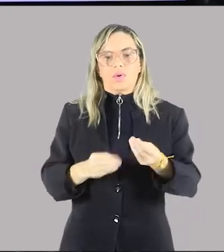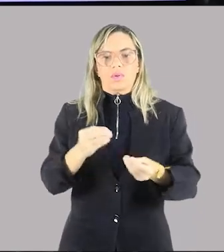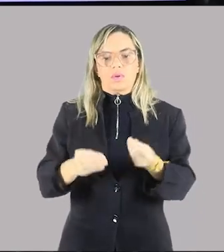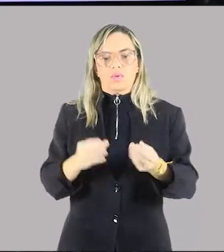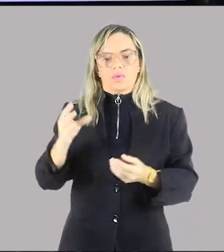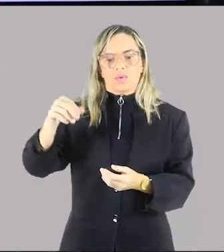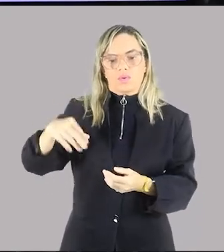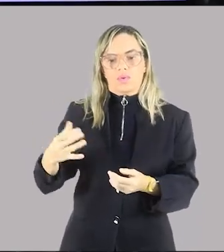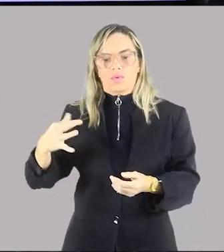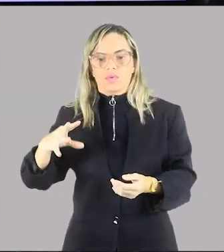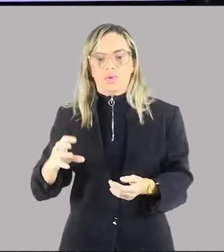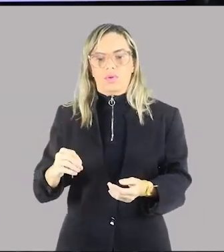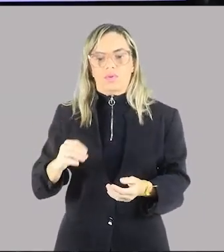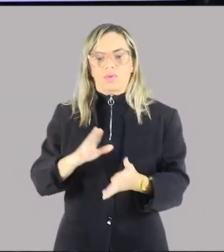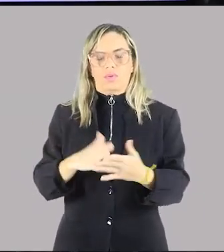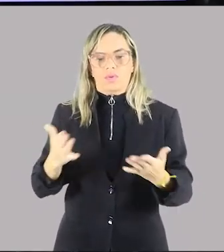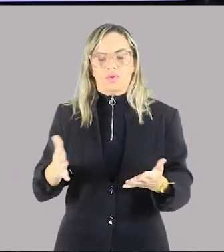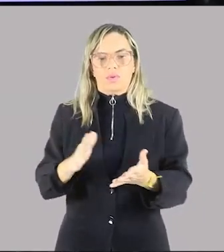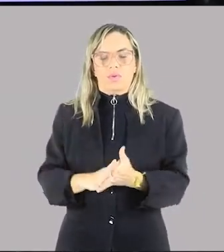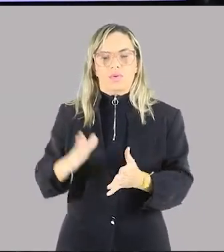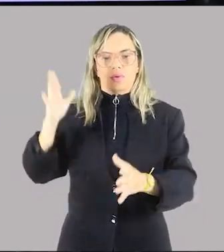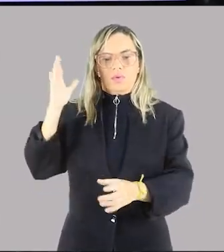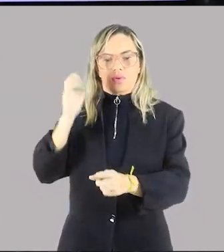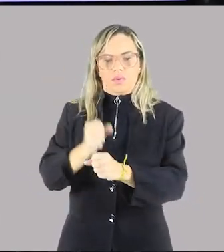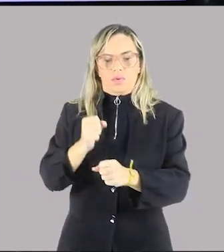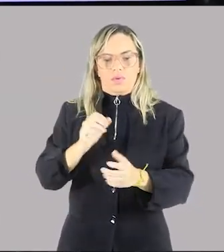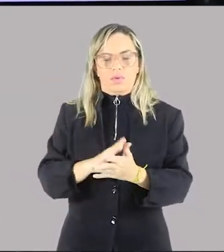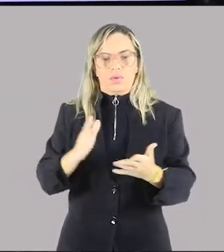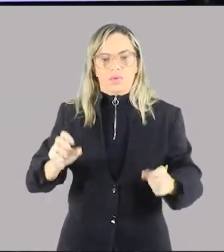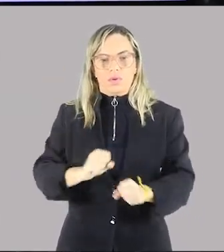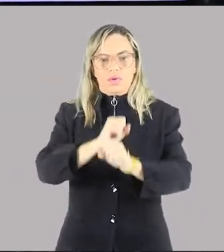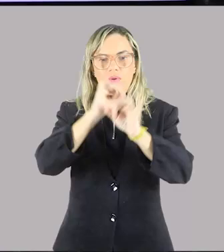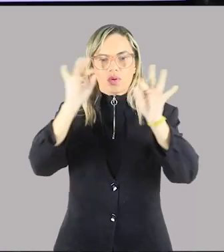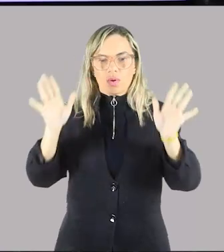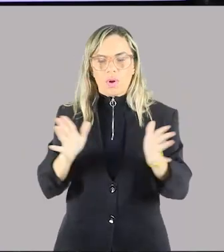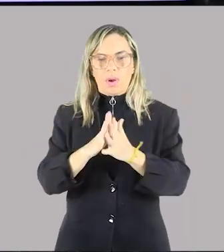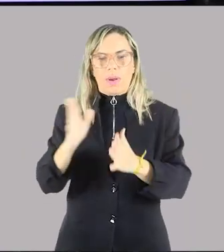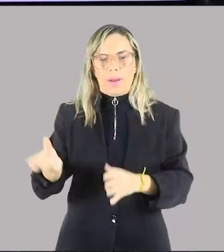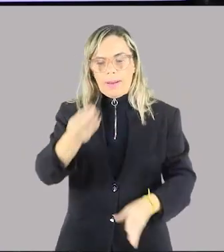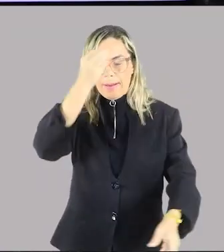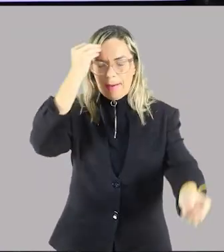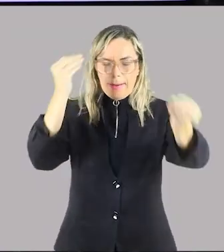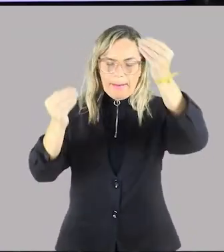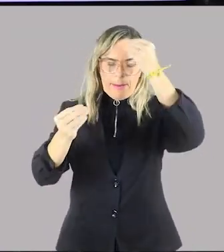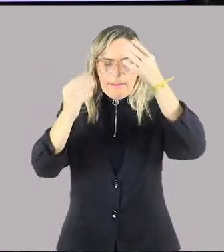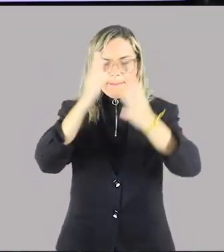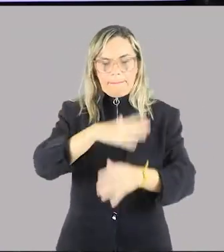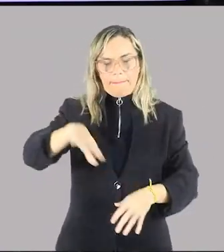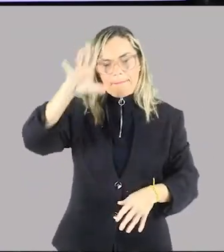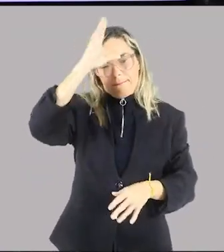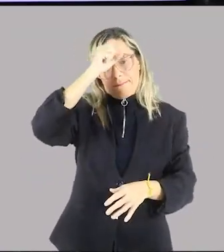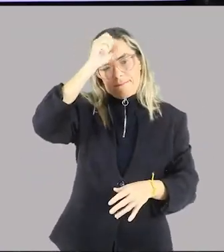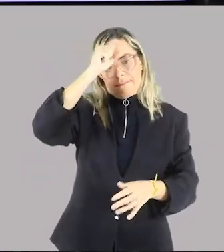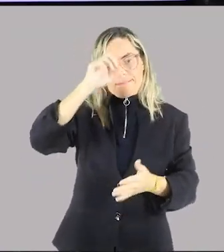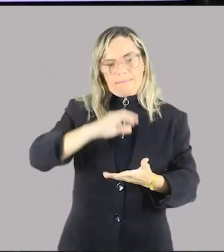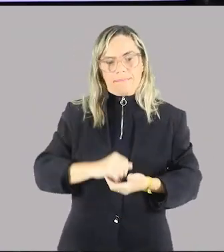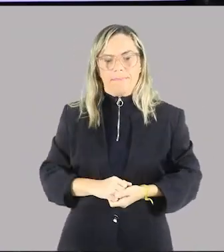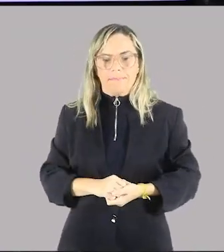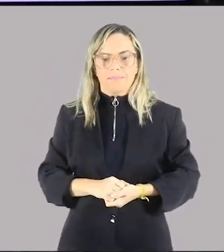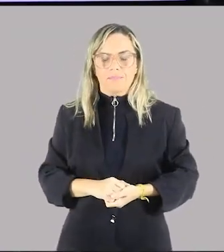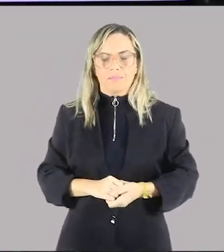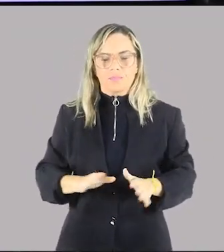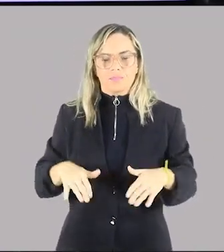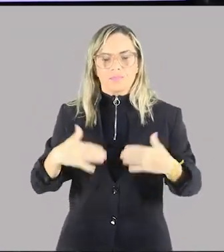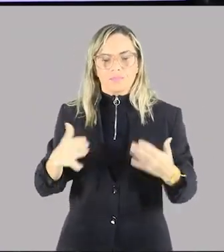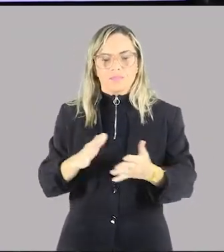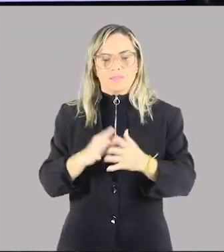certo? Retomando novamente, para que isso fique bastante afirmado em nossa cabeça, um particular por colaboração, quando